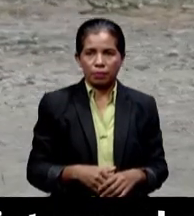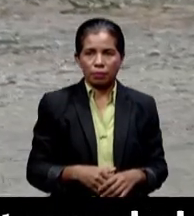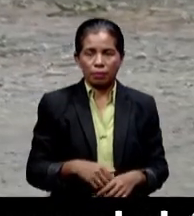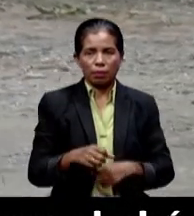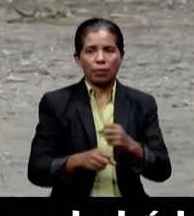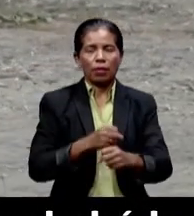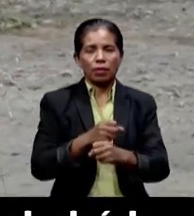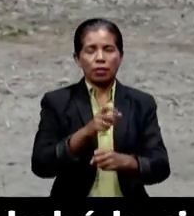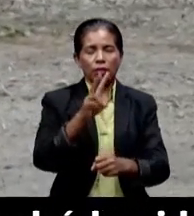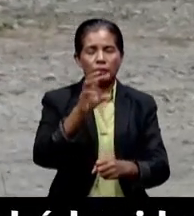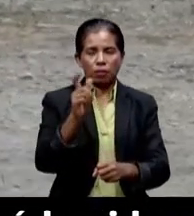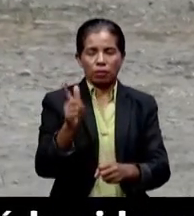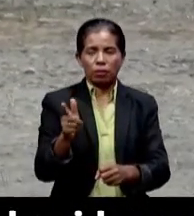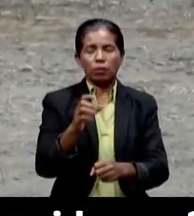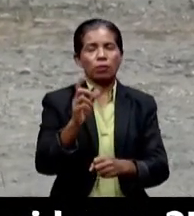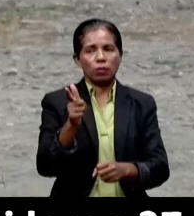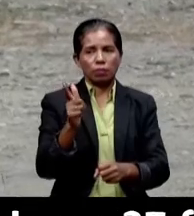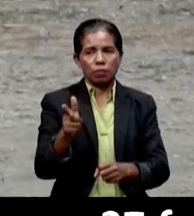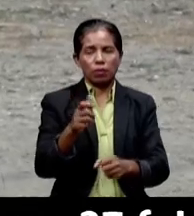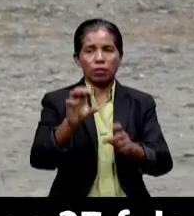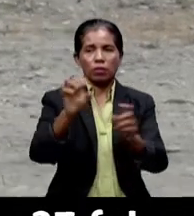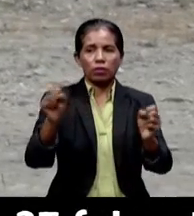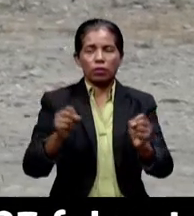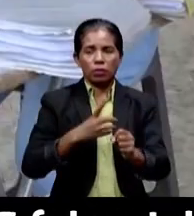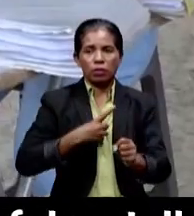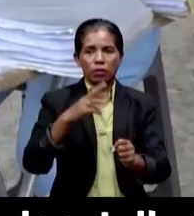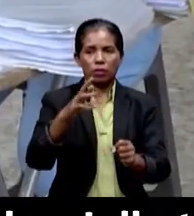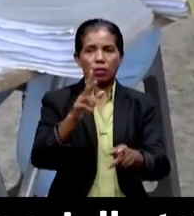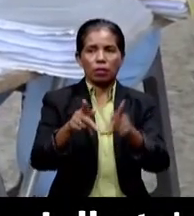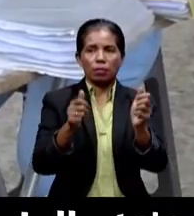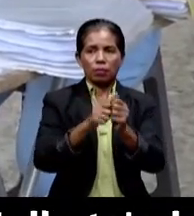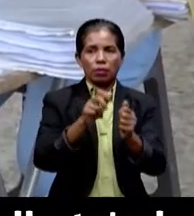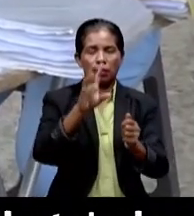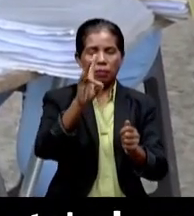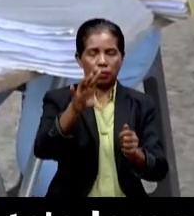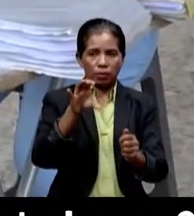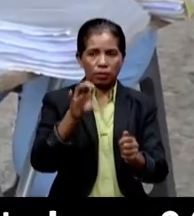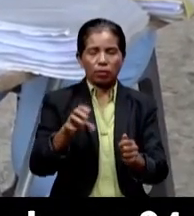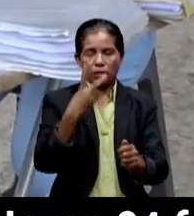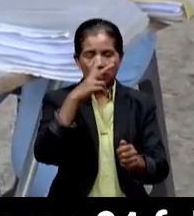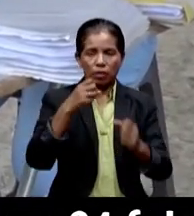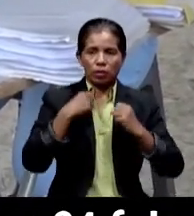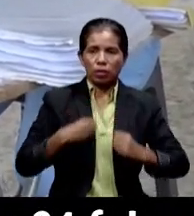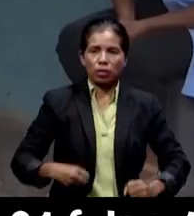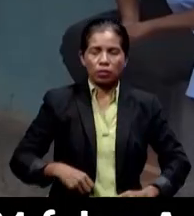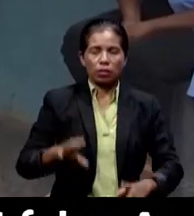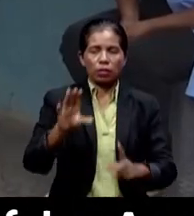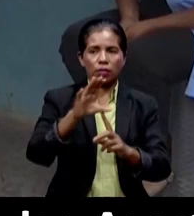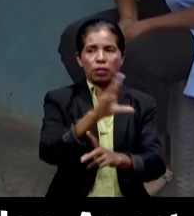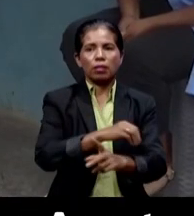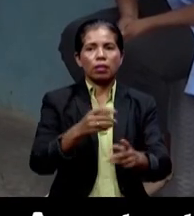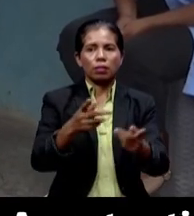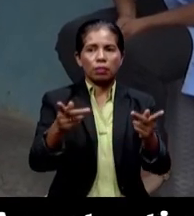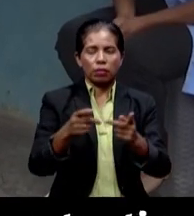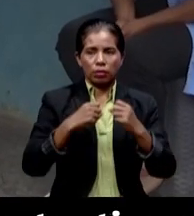Tinan Ronulu Resingona aldeia Kashnafar Sukudare nebeho população atu sa tresin tem que halau consulta saúde e a sede aldeia tamba posto